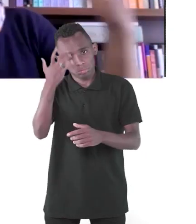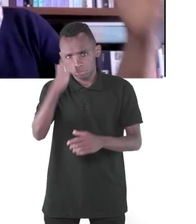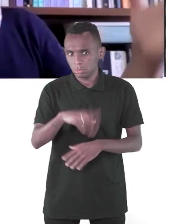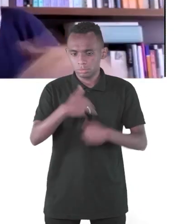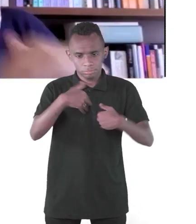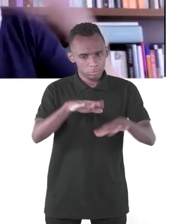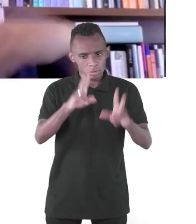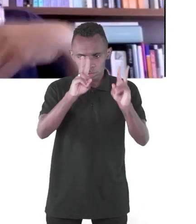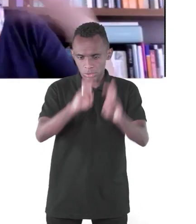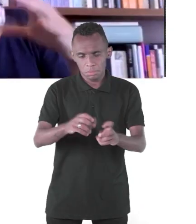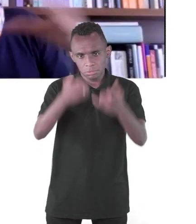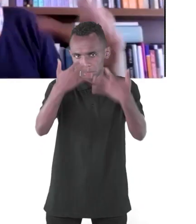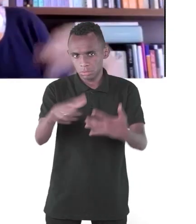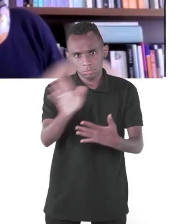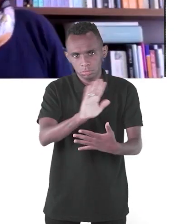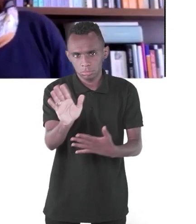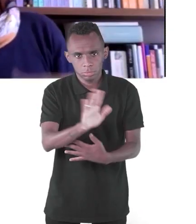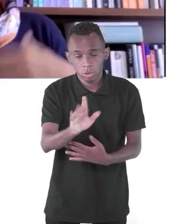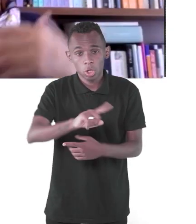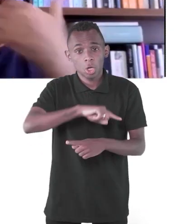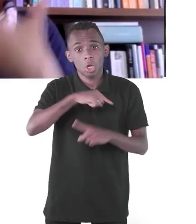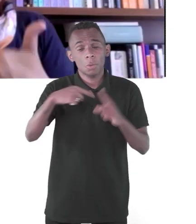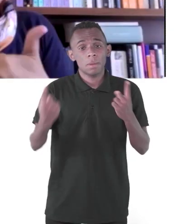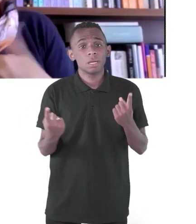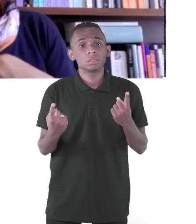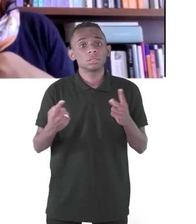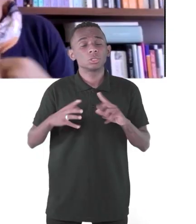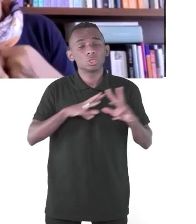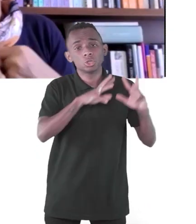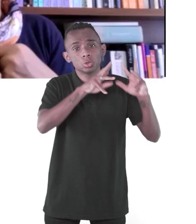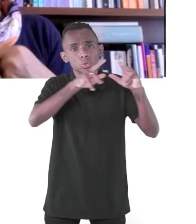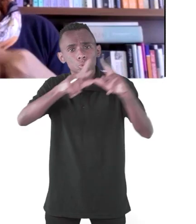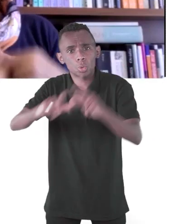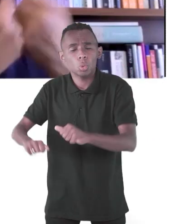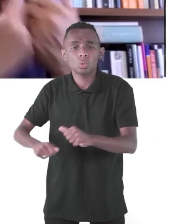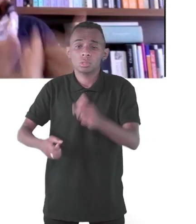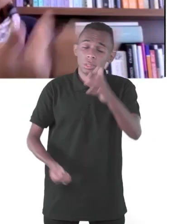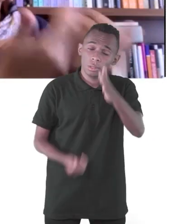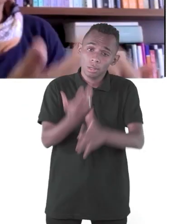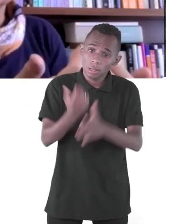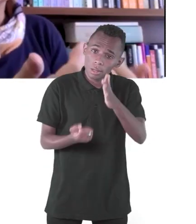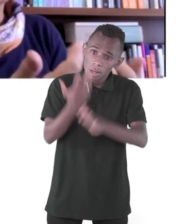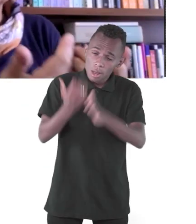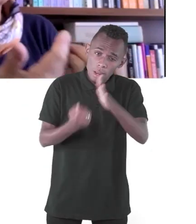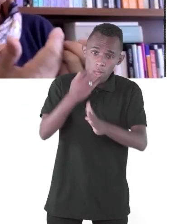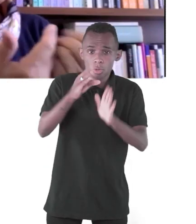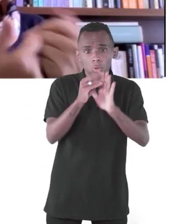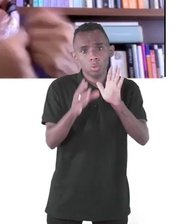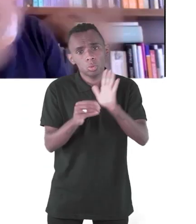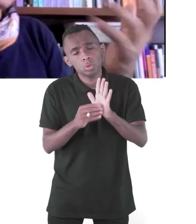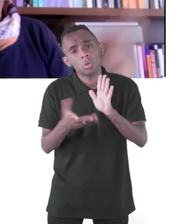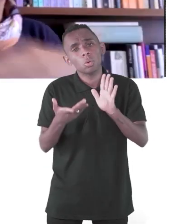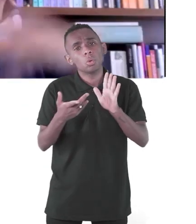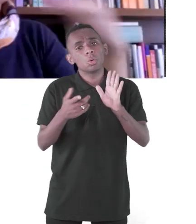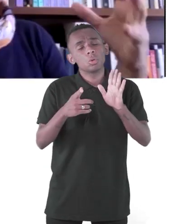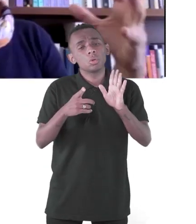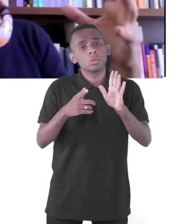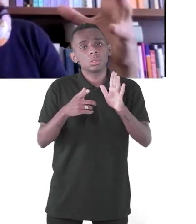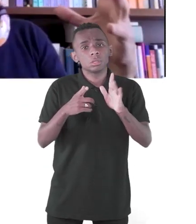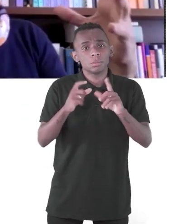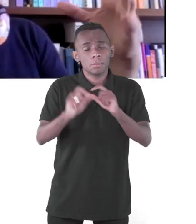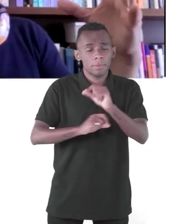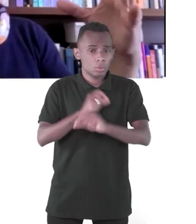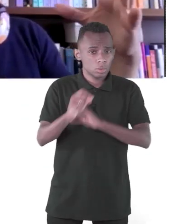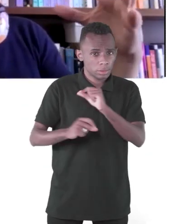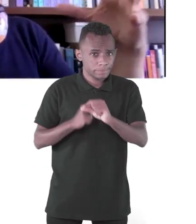ou ruim, não vamos nem falar sobre isso, mas estamos todos, hoje em dia, gerando conteúdo para